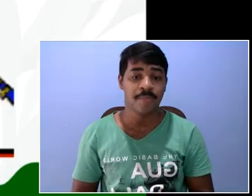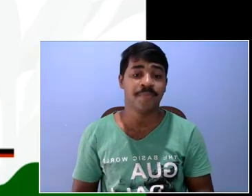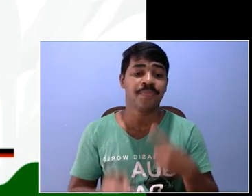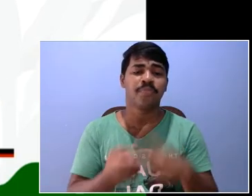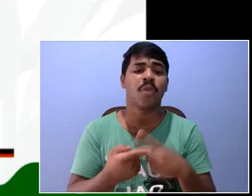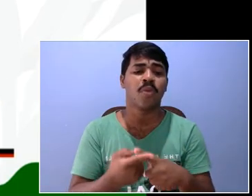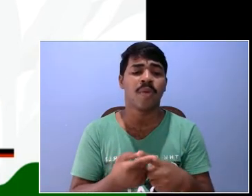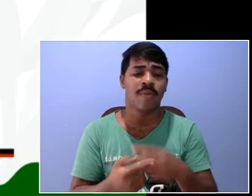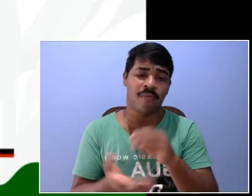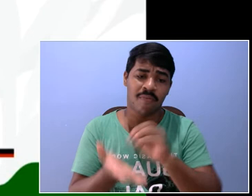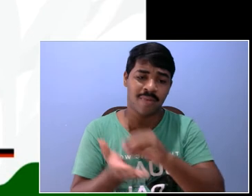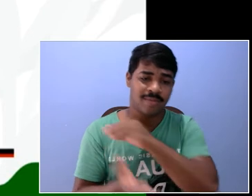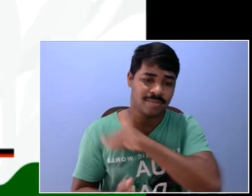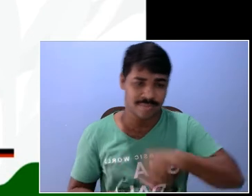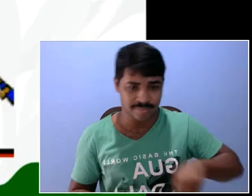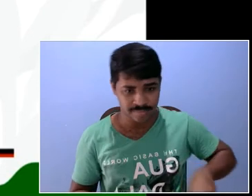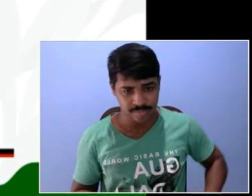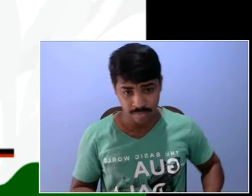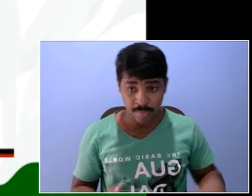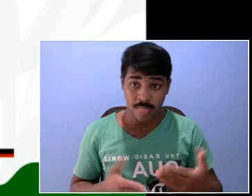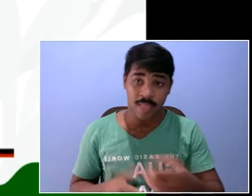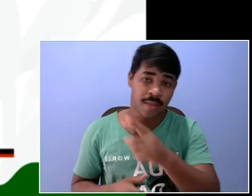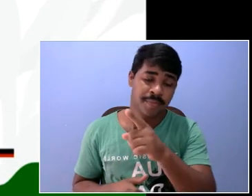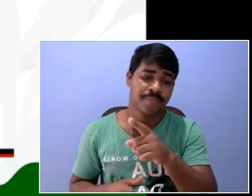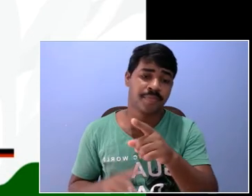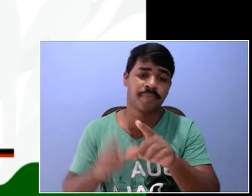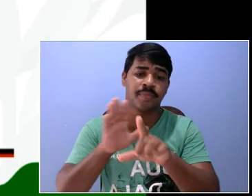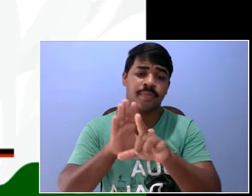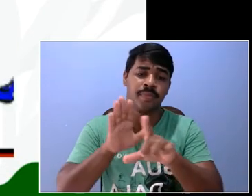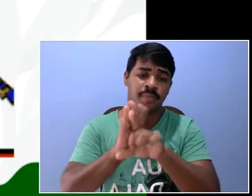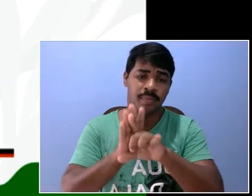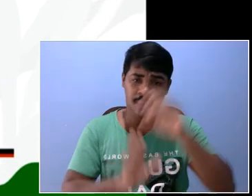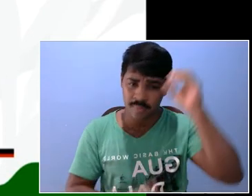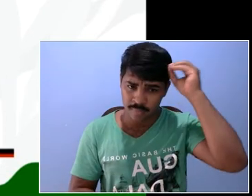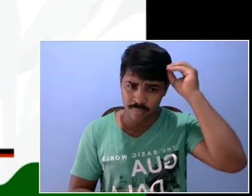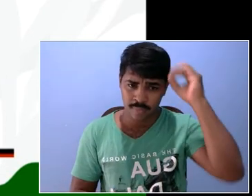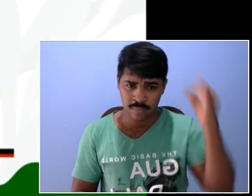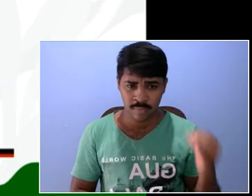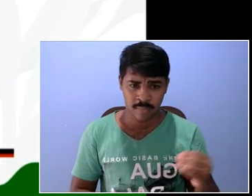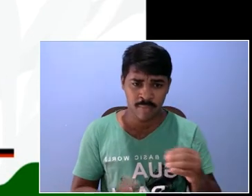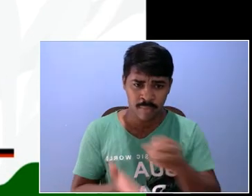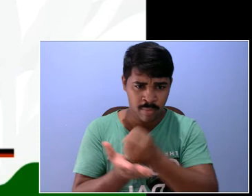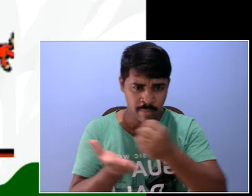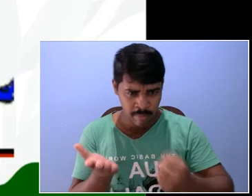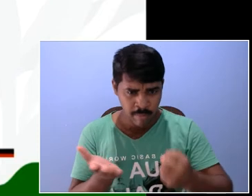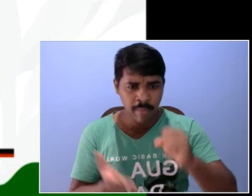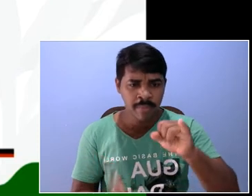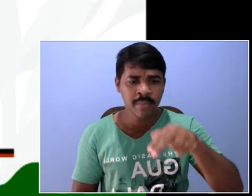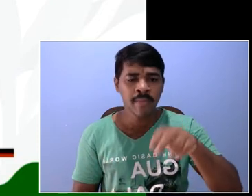aplicação importante que é usada aí na primeira lei, que é usado no conceito de primeira lei, é o cinto de segurança, porque o objetivo do